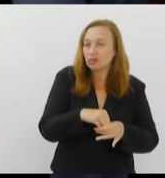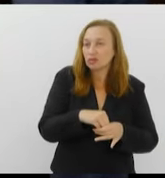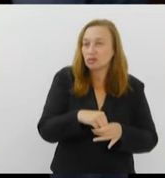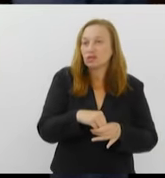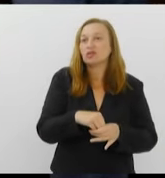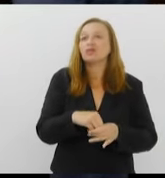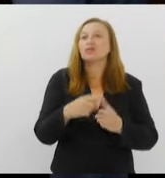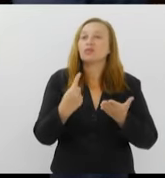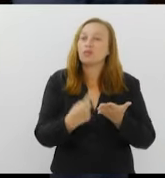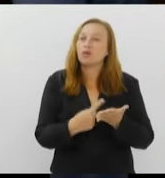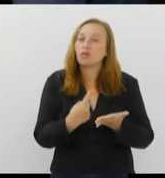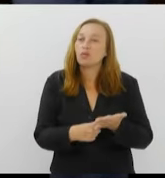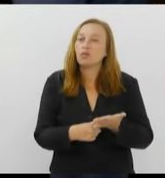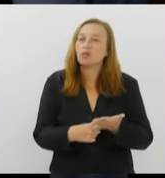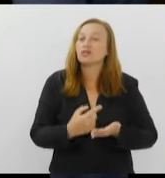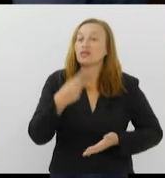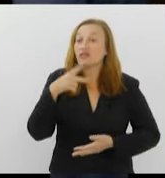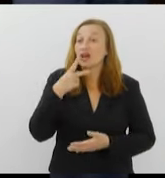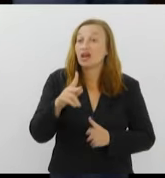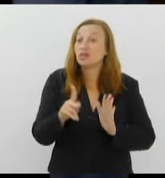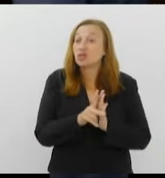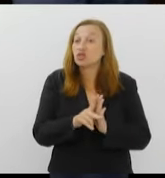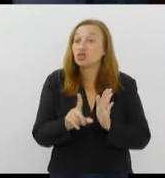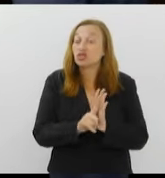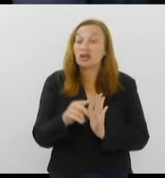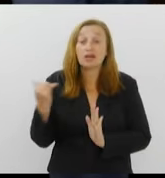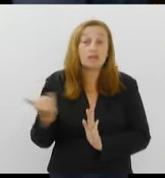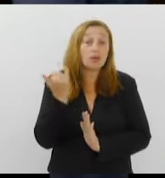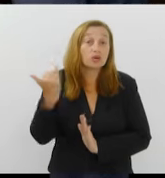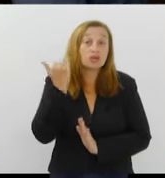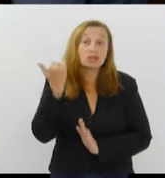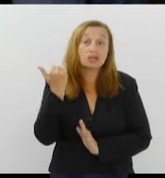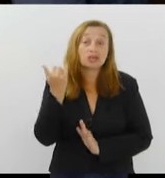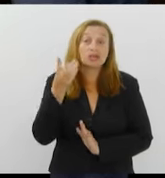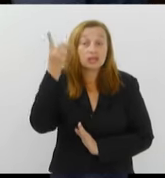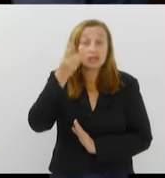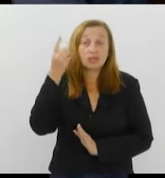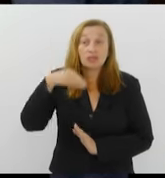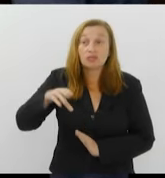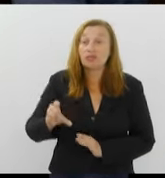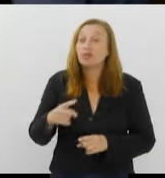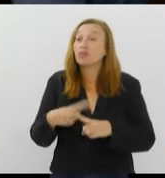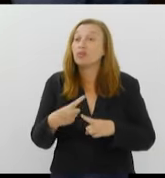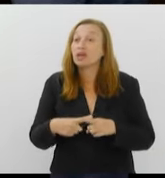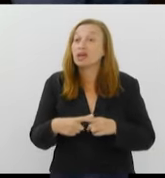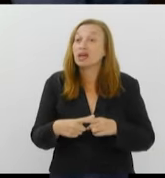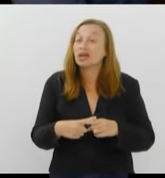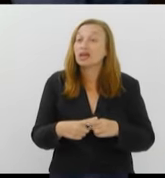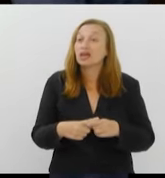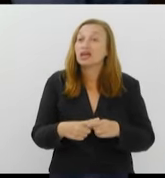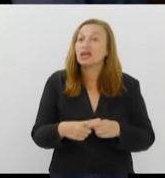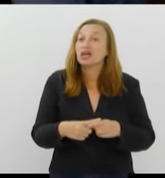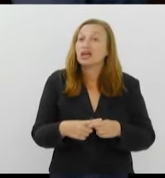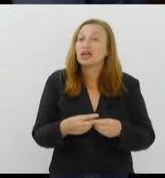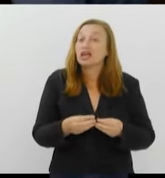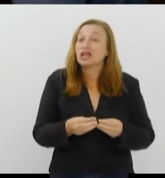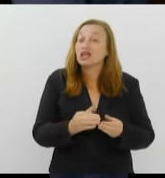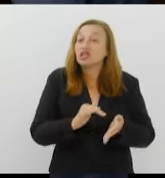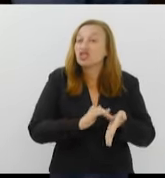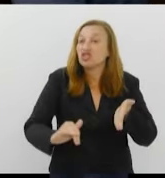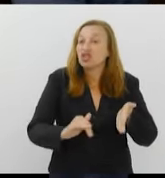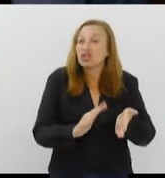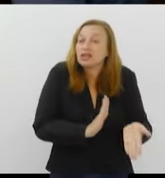chegar um acordo, e dizer que esse projeto é importante, deputado Mink, porque ele quebra um ciclo vicioso.